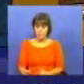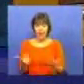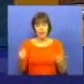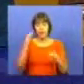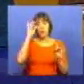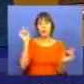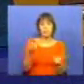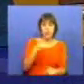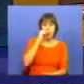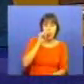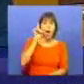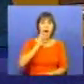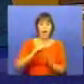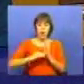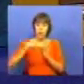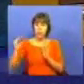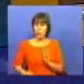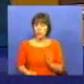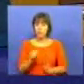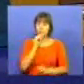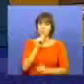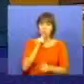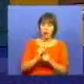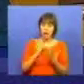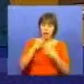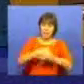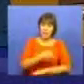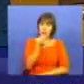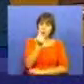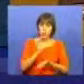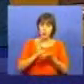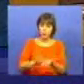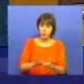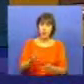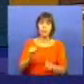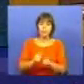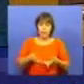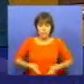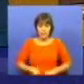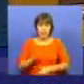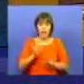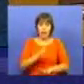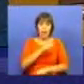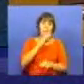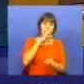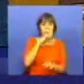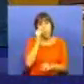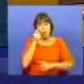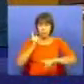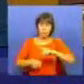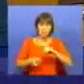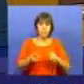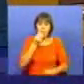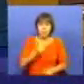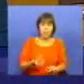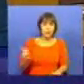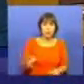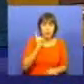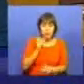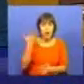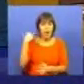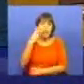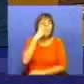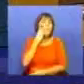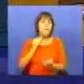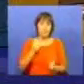as professoras e os professores contratados possam ter acesso ao subsídio e à licença de maternidade e paternidade. Era uma injustiça e era